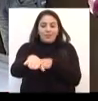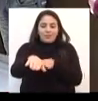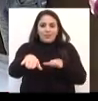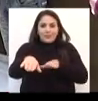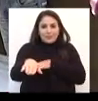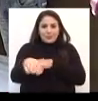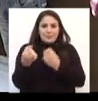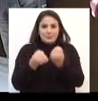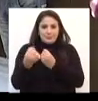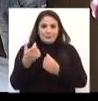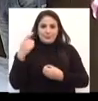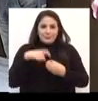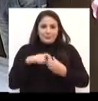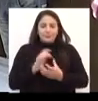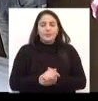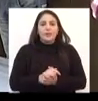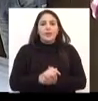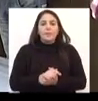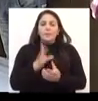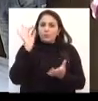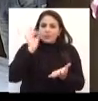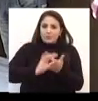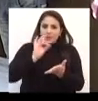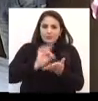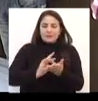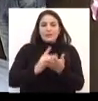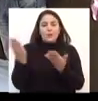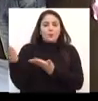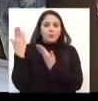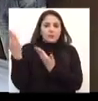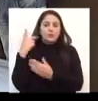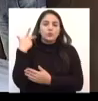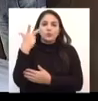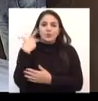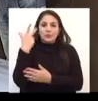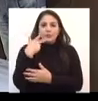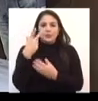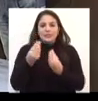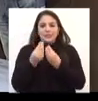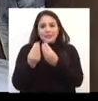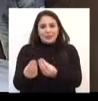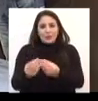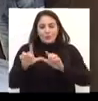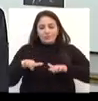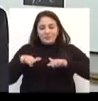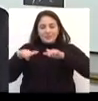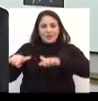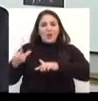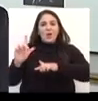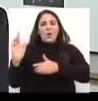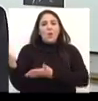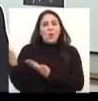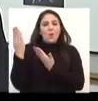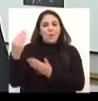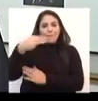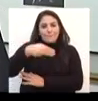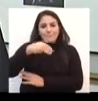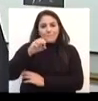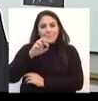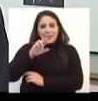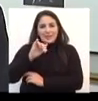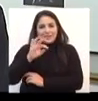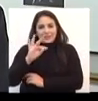Para concretizar a homenagem, o vereador entregou aos convidados diplomas de honra ao mérito. Me espelho e